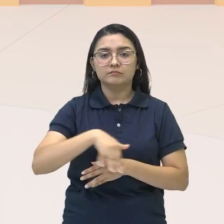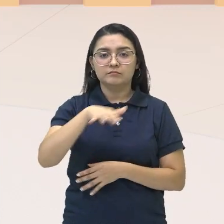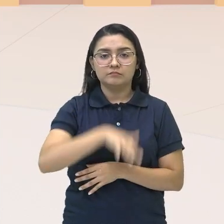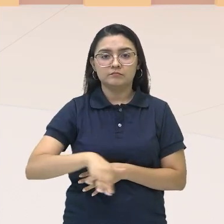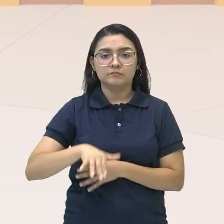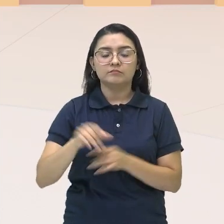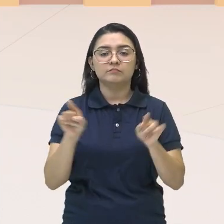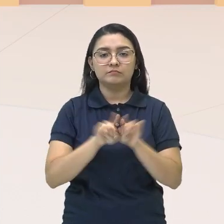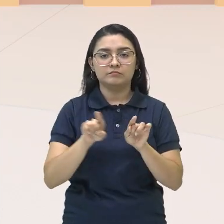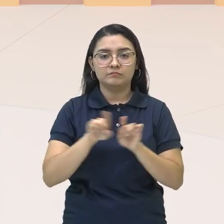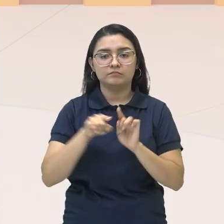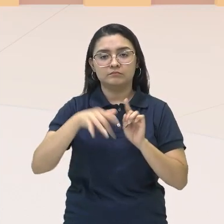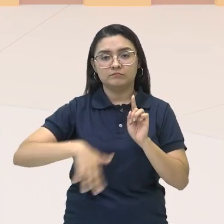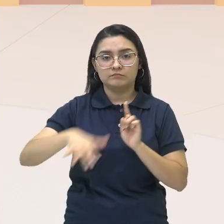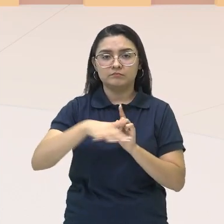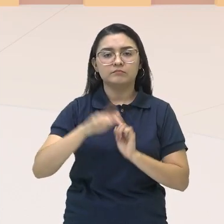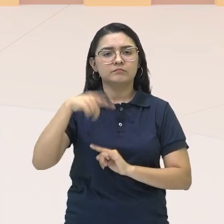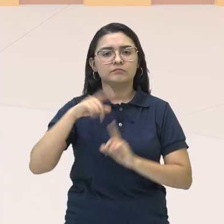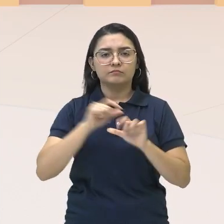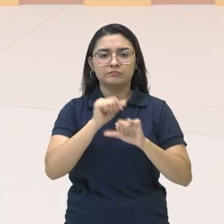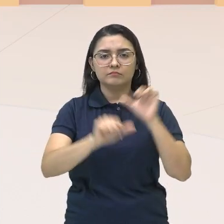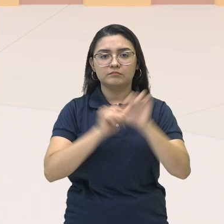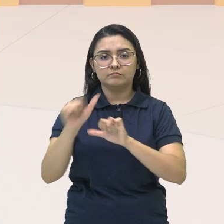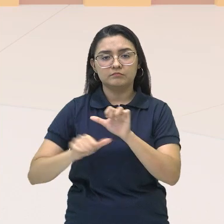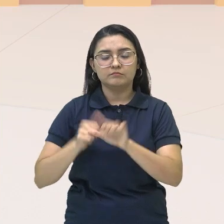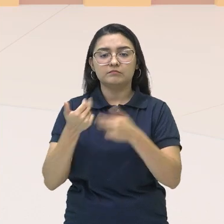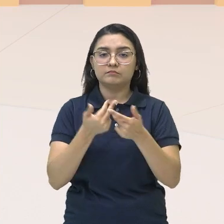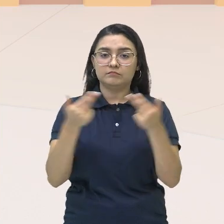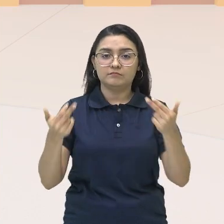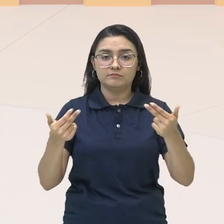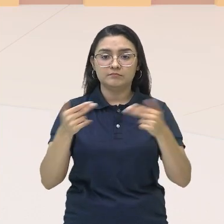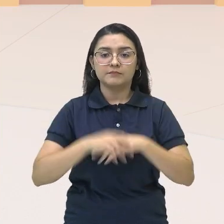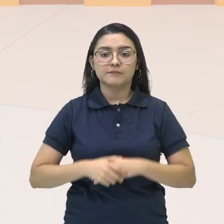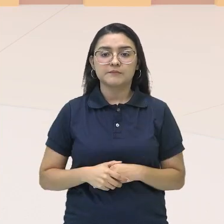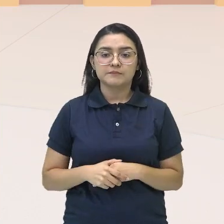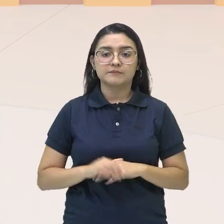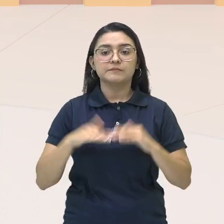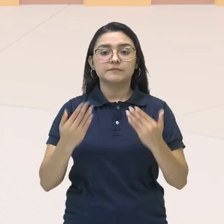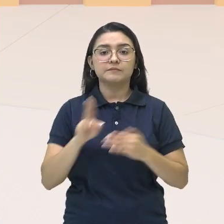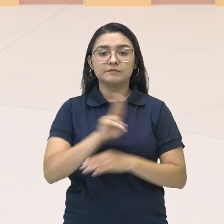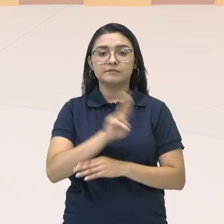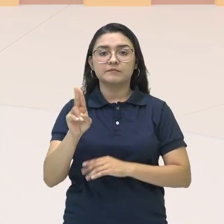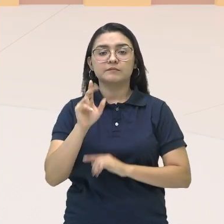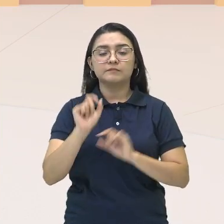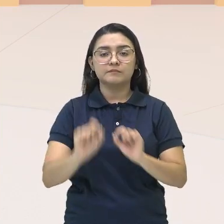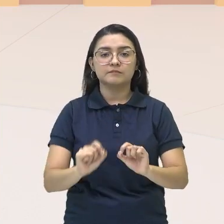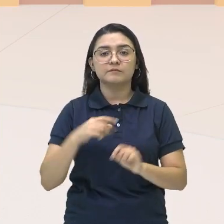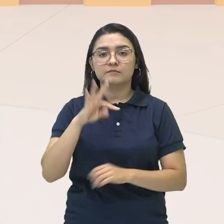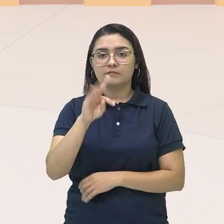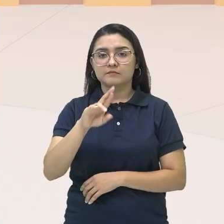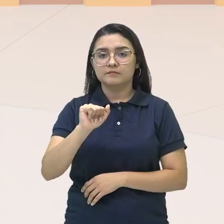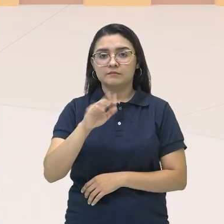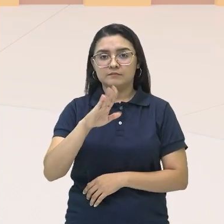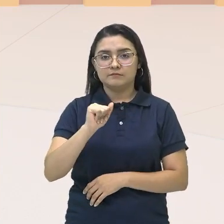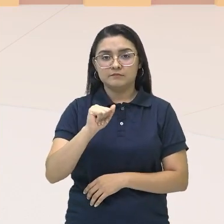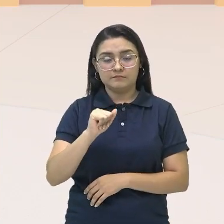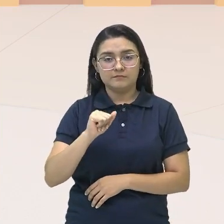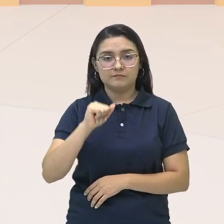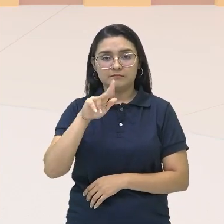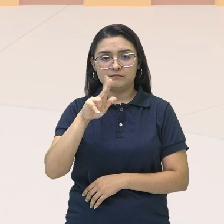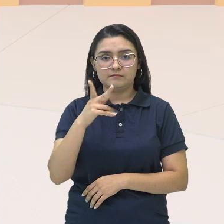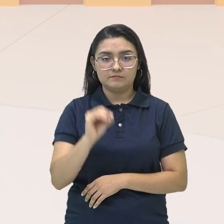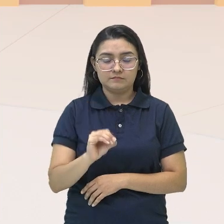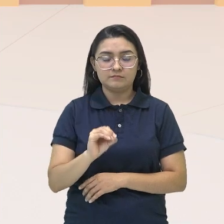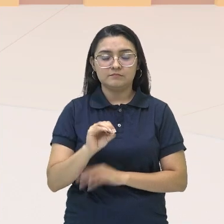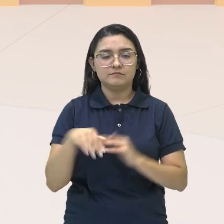o circunda, ele vai transformando as coisas. E nós chamamos, então, isso de trabalho.